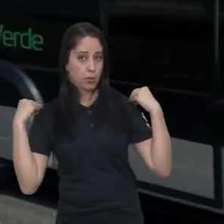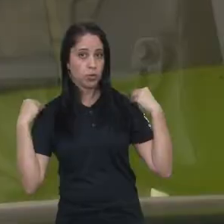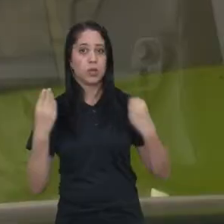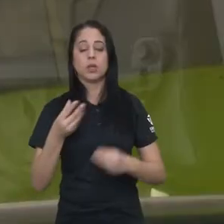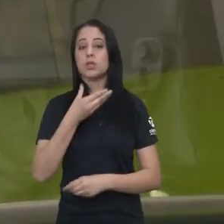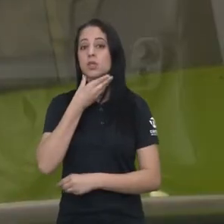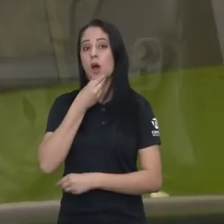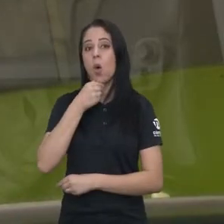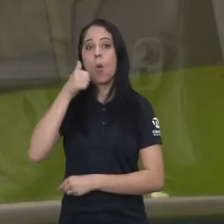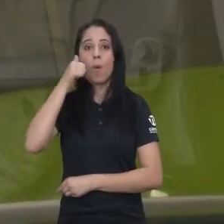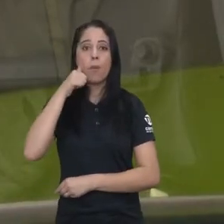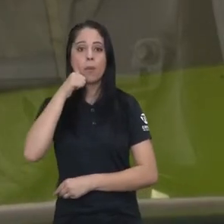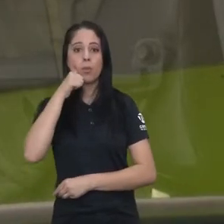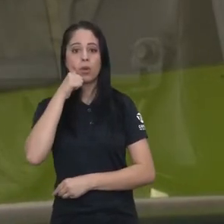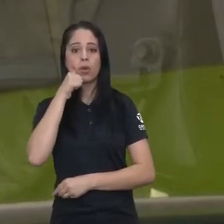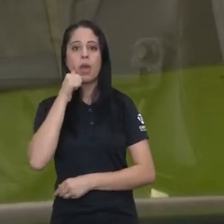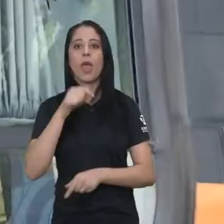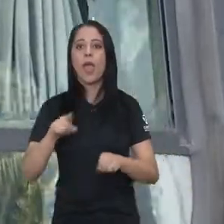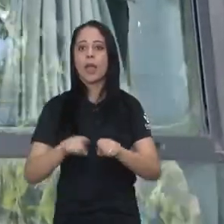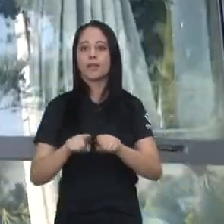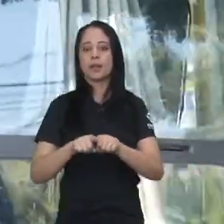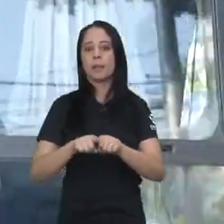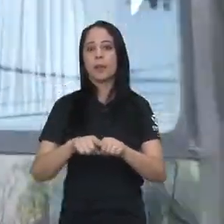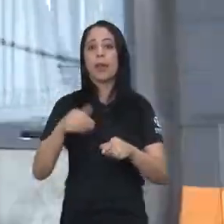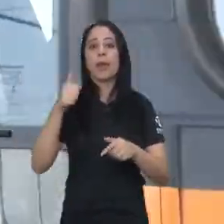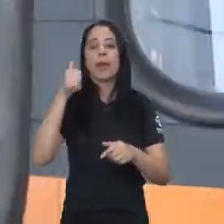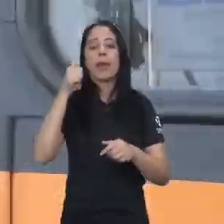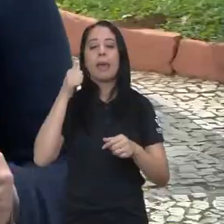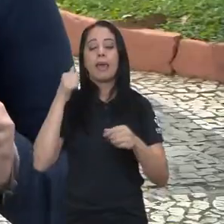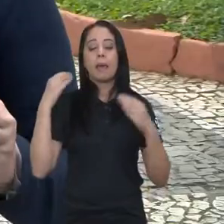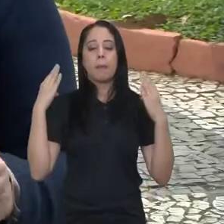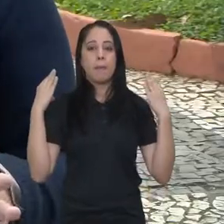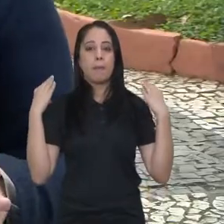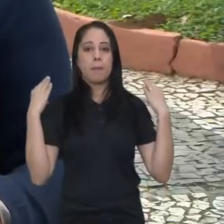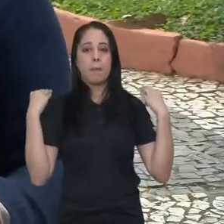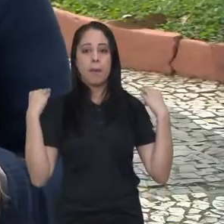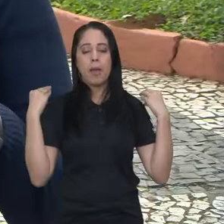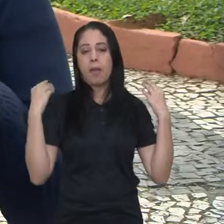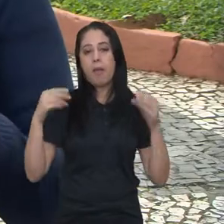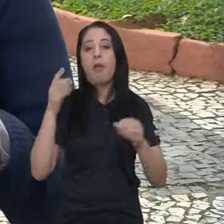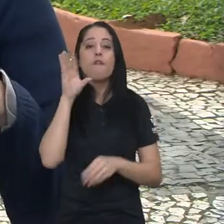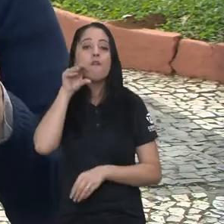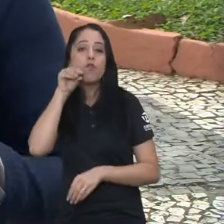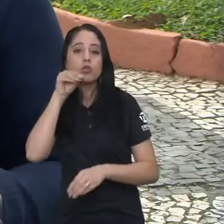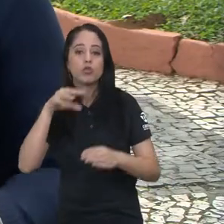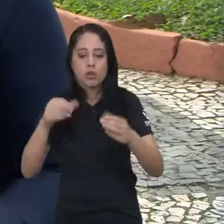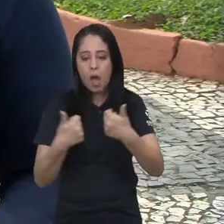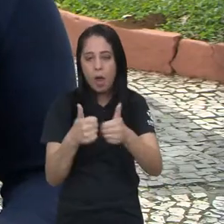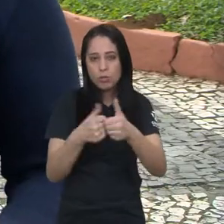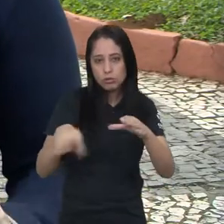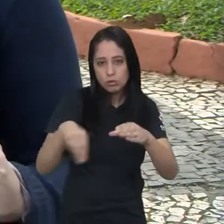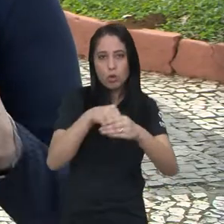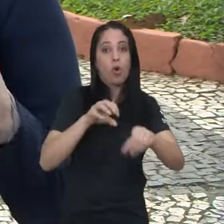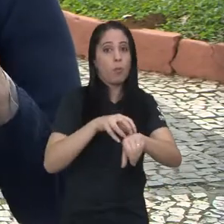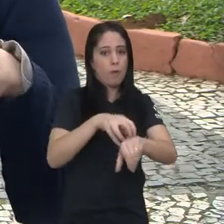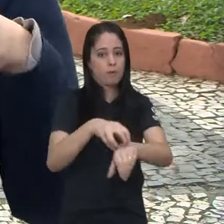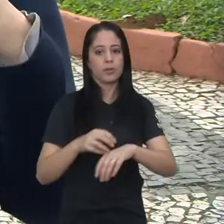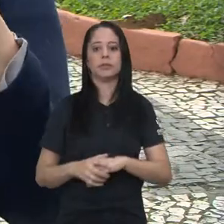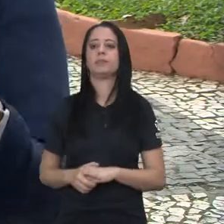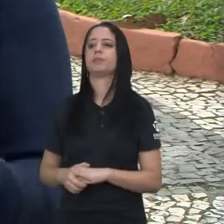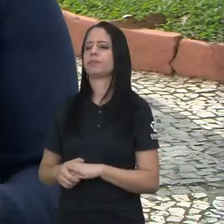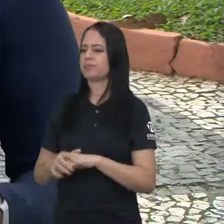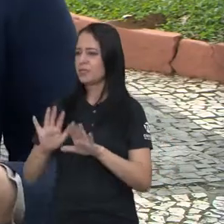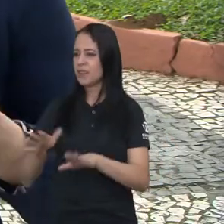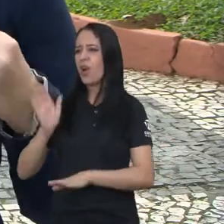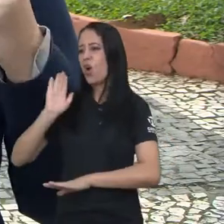exclusivamente para cobradoras cobradores e motoristas é uma demanda já que tenha bastante tempo e